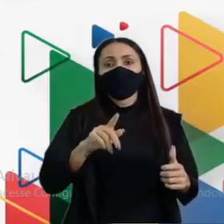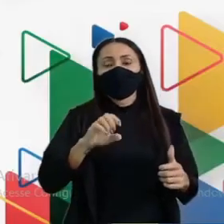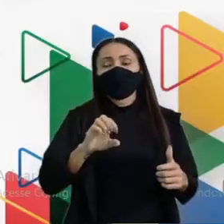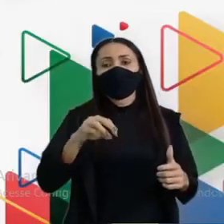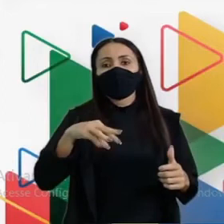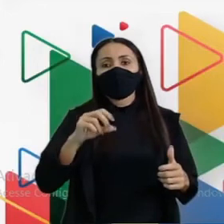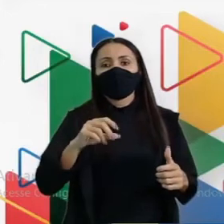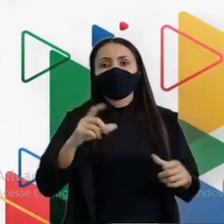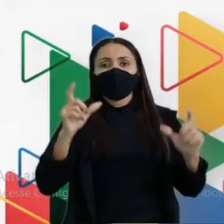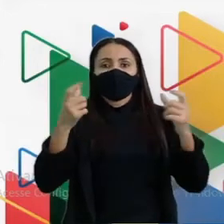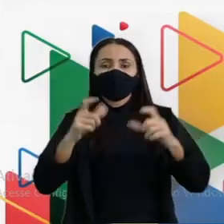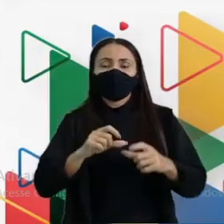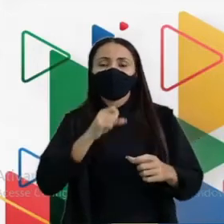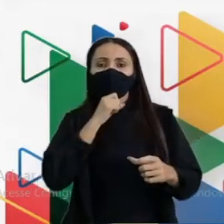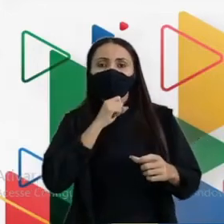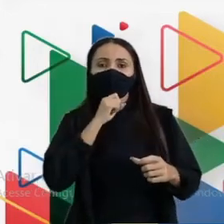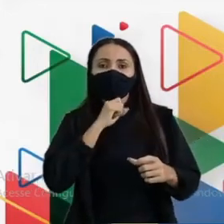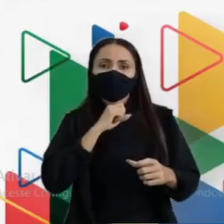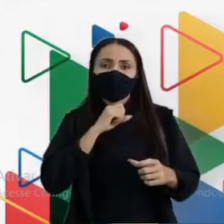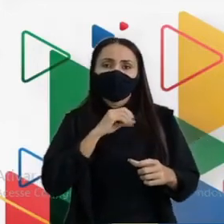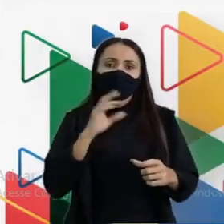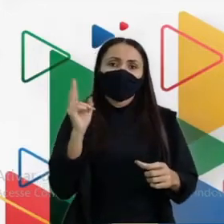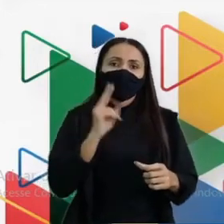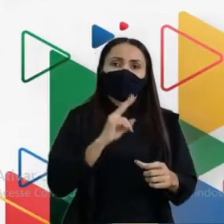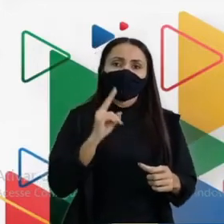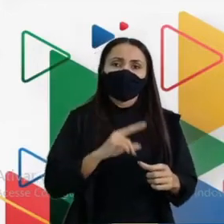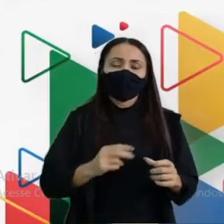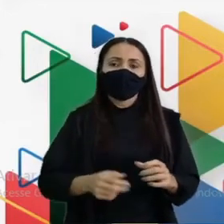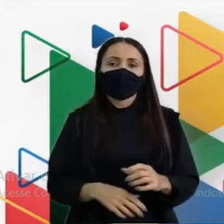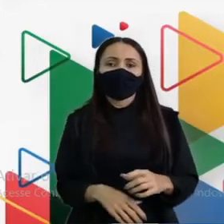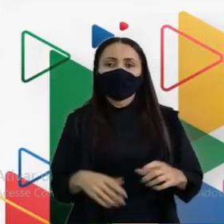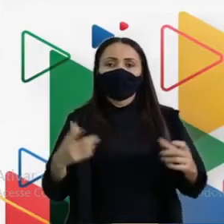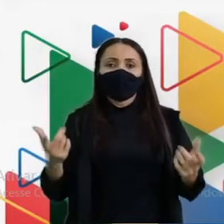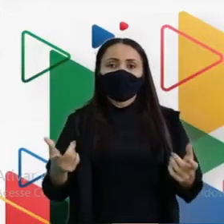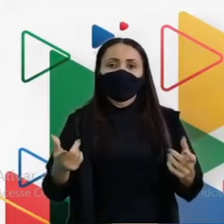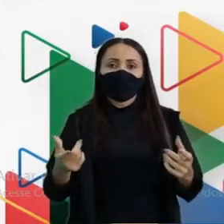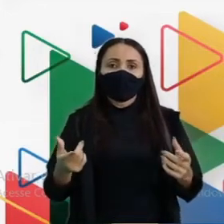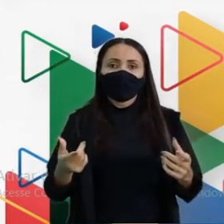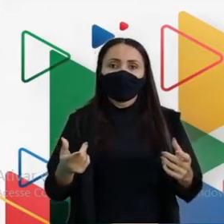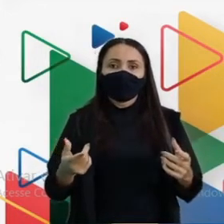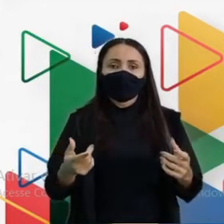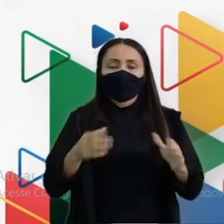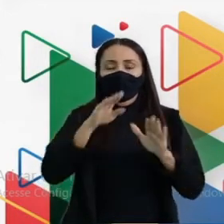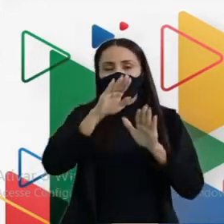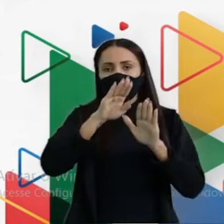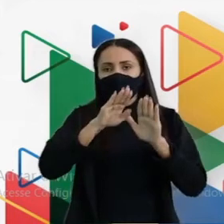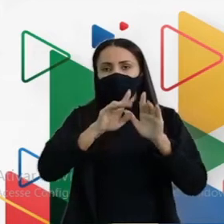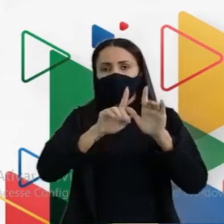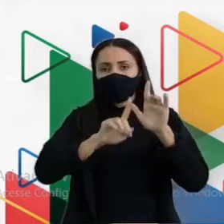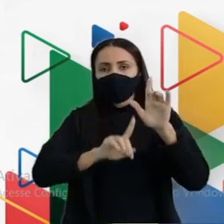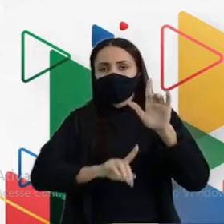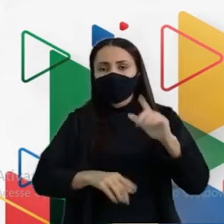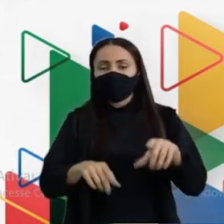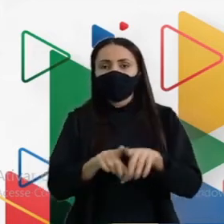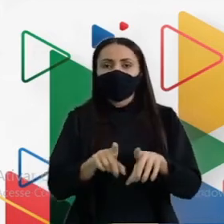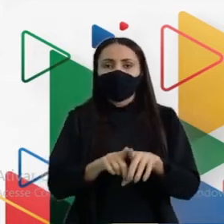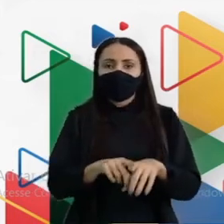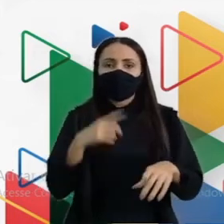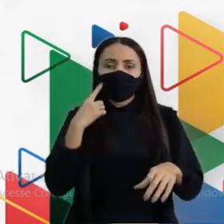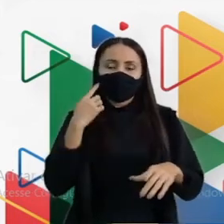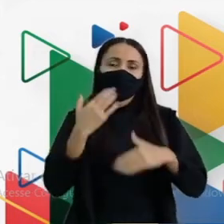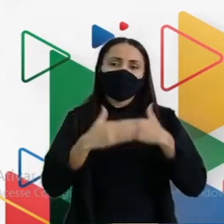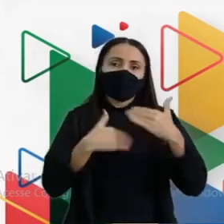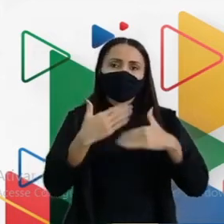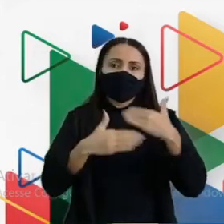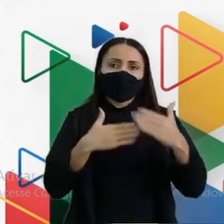o envelhecimento precoce e até a desaceleração desse processo. Porque, assim, às vezes você está num processo